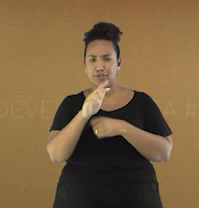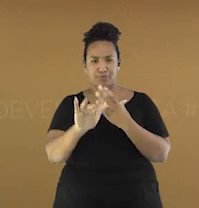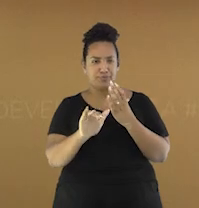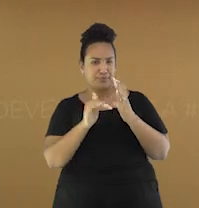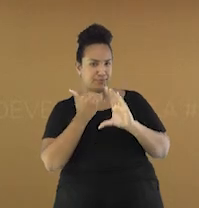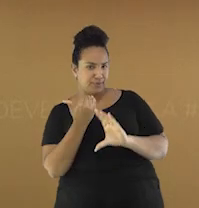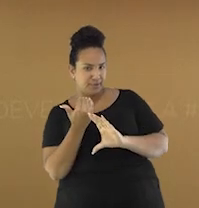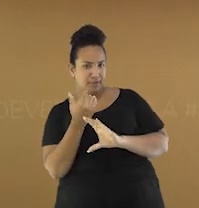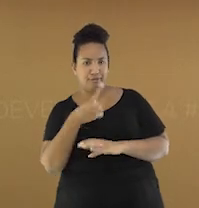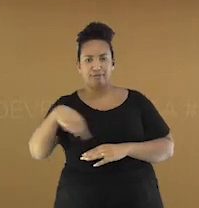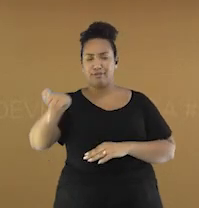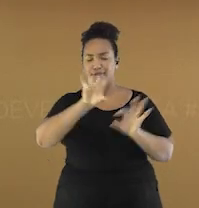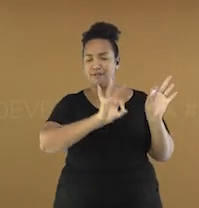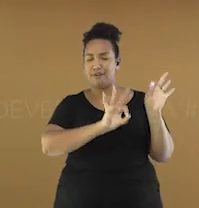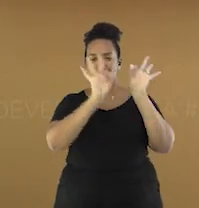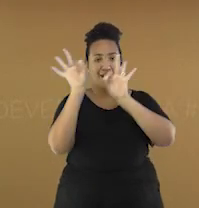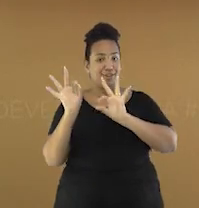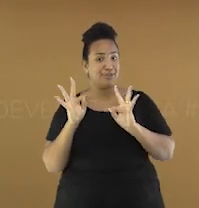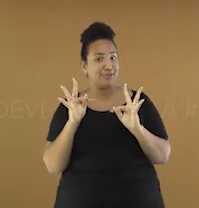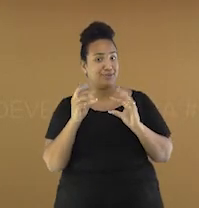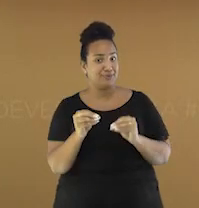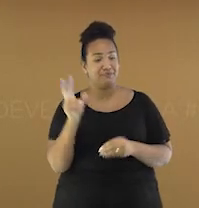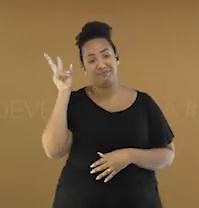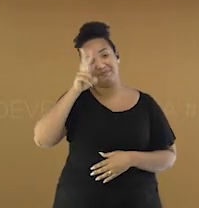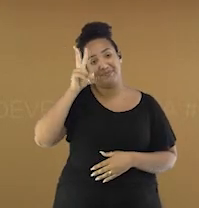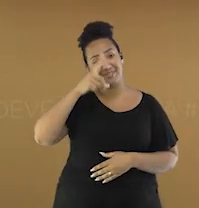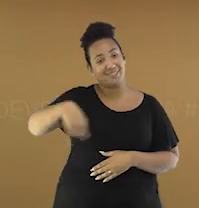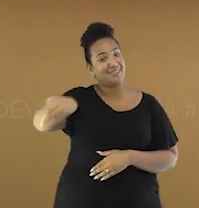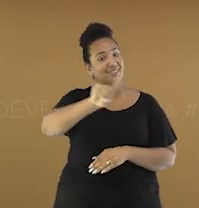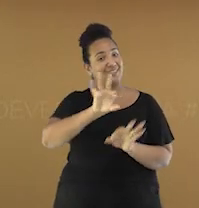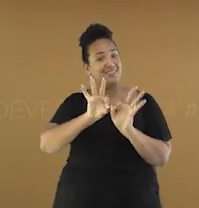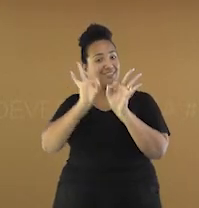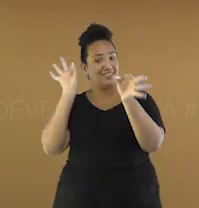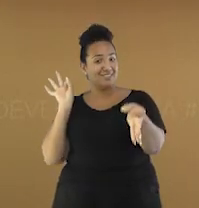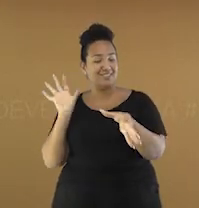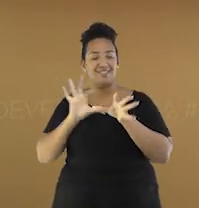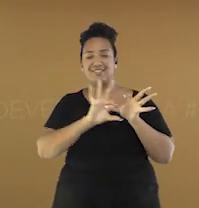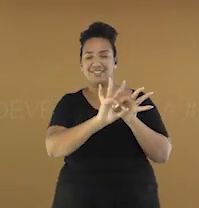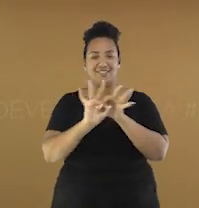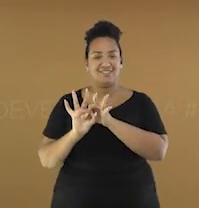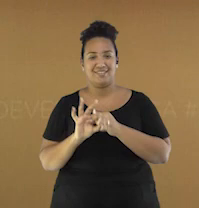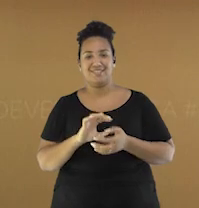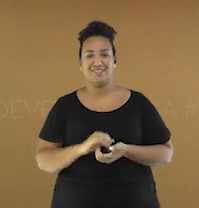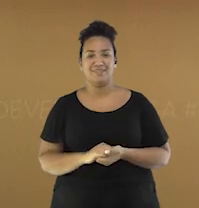enviar fotos e vídeos para a gente, depois vamos assistir todos vocês. E não se esqueçam,